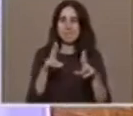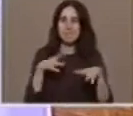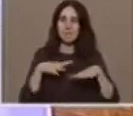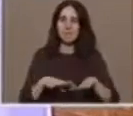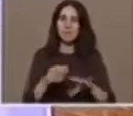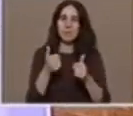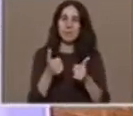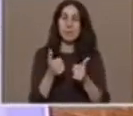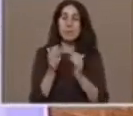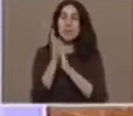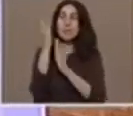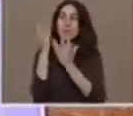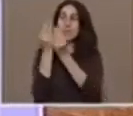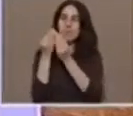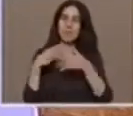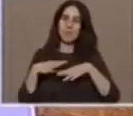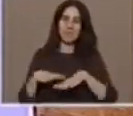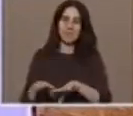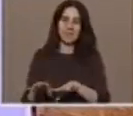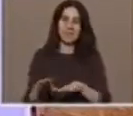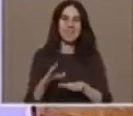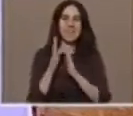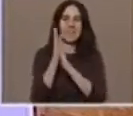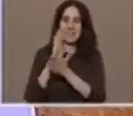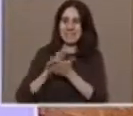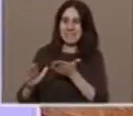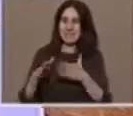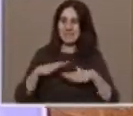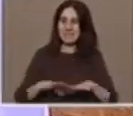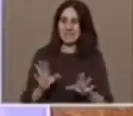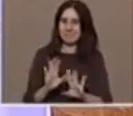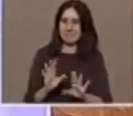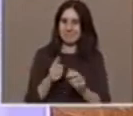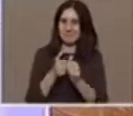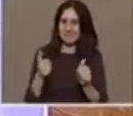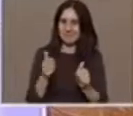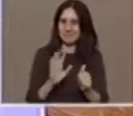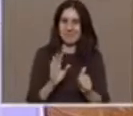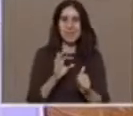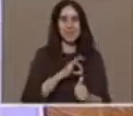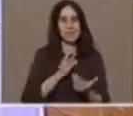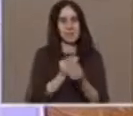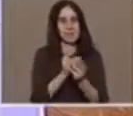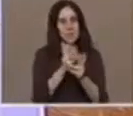sejam férias com Deus, não férias sem Deus. O Senhor esteja convosco.